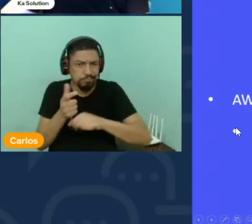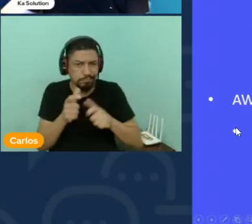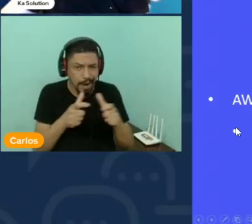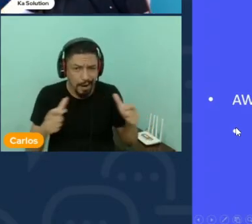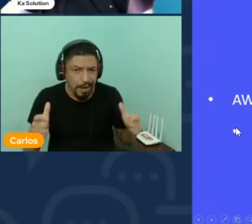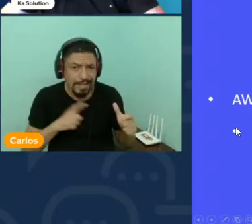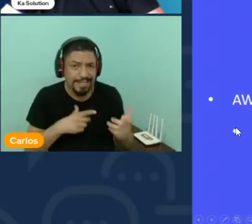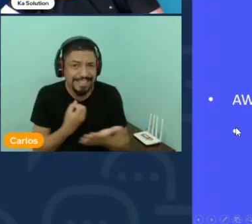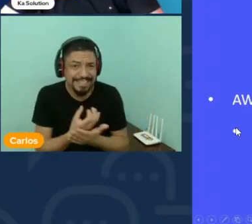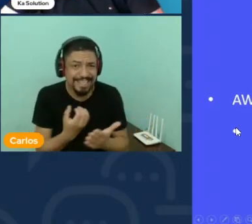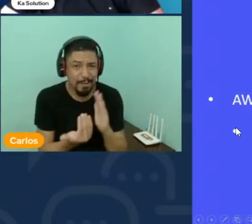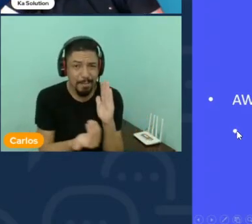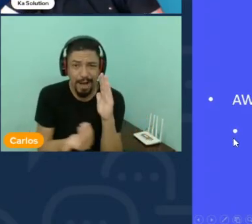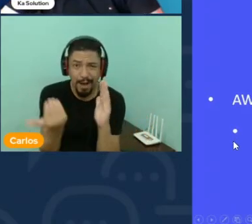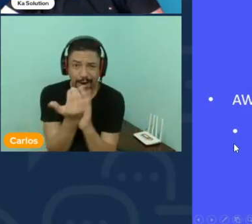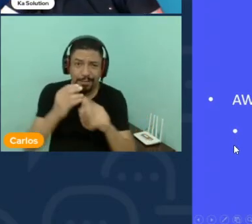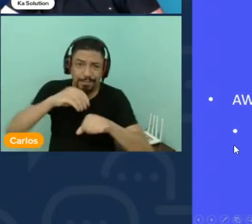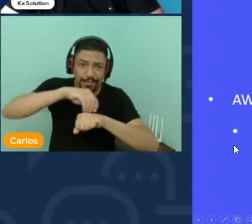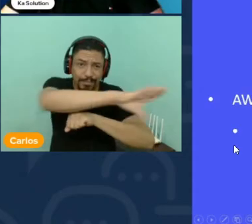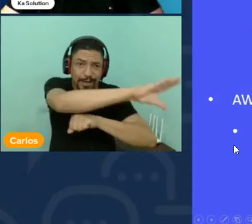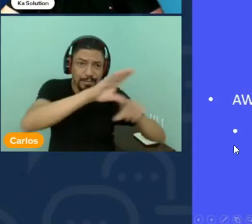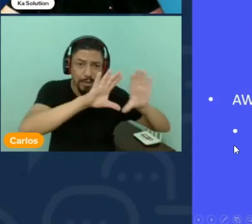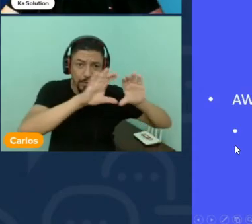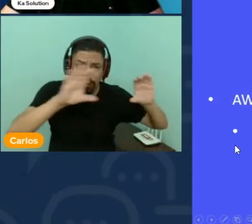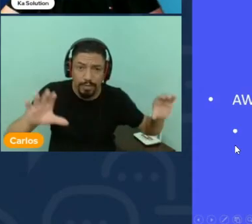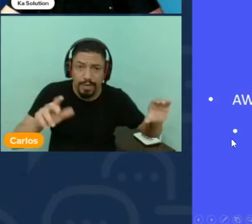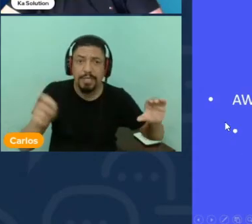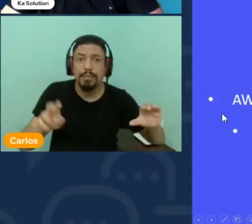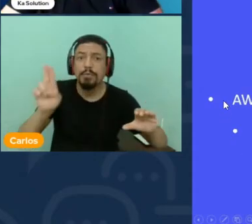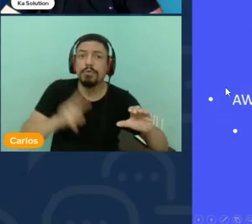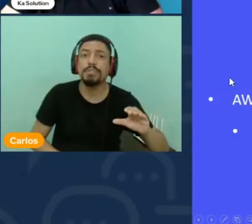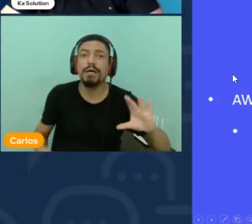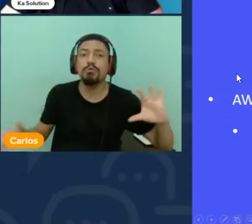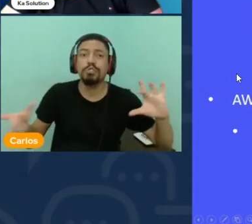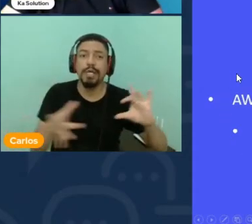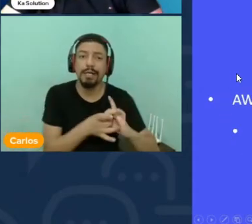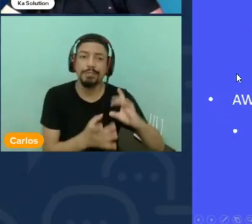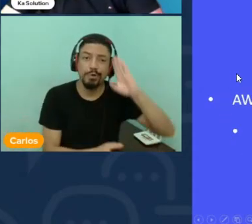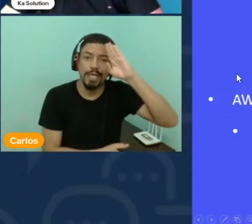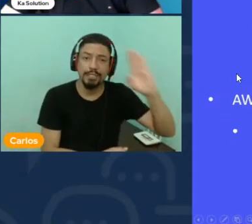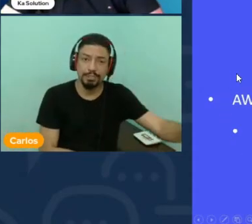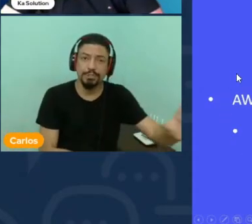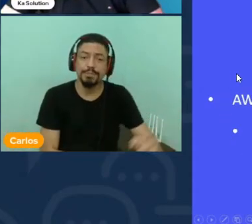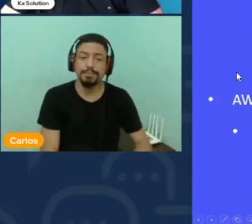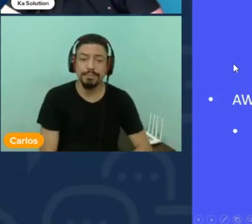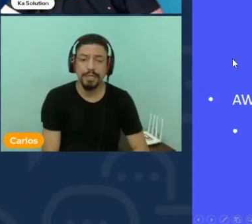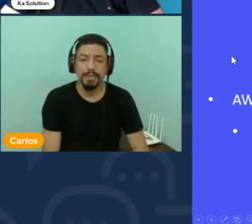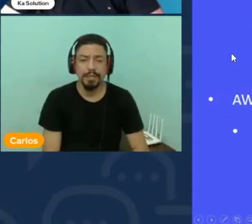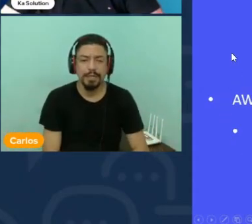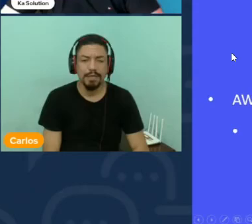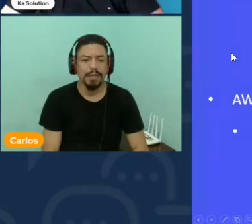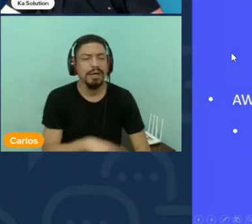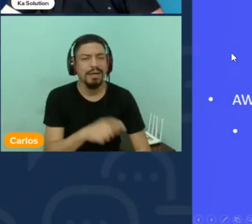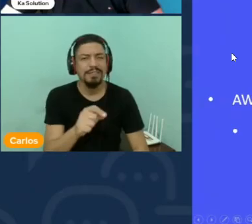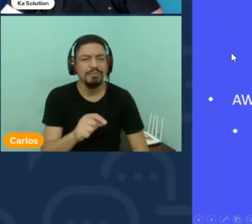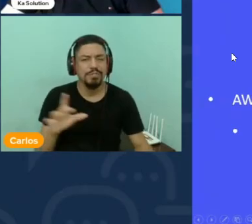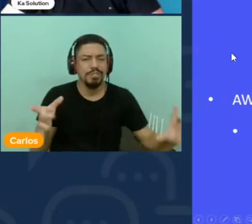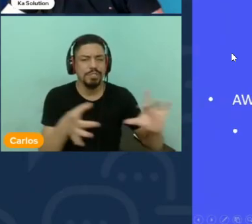muito grande, eu posso utilizar o Direct Connect. A ideia também